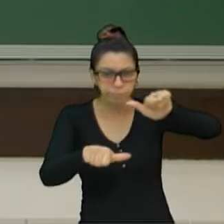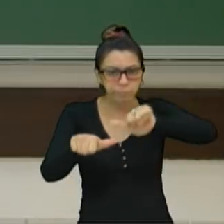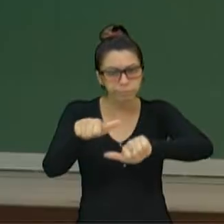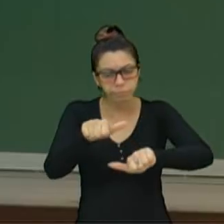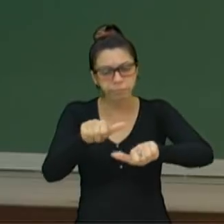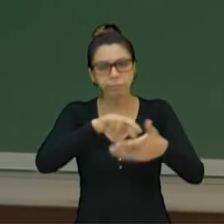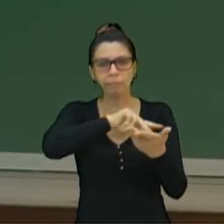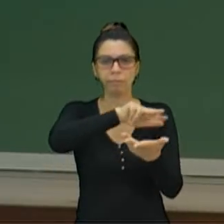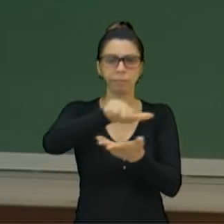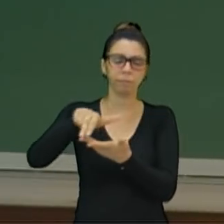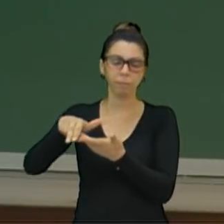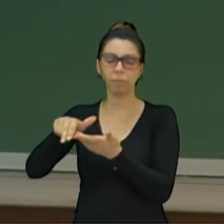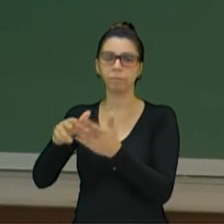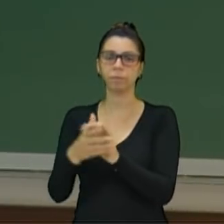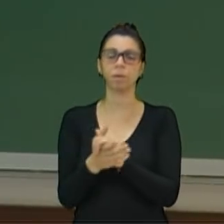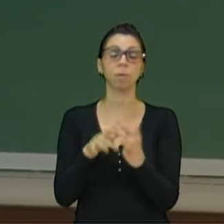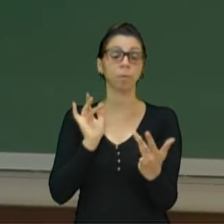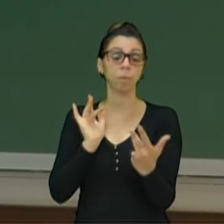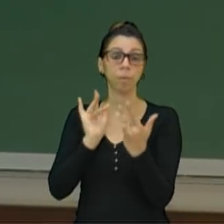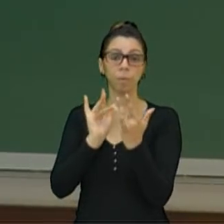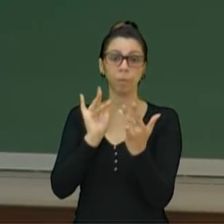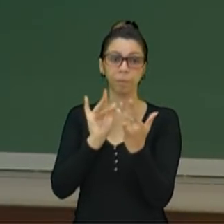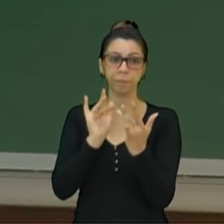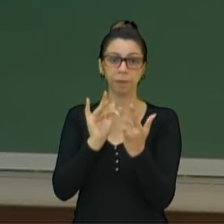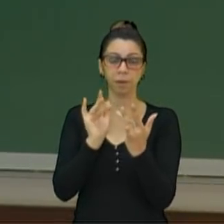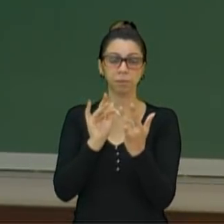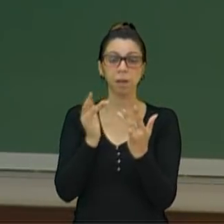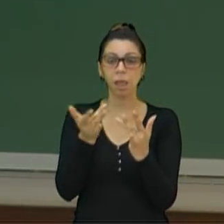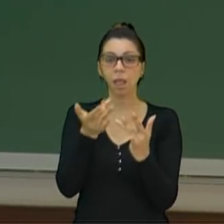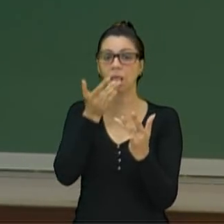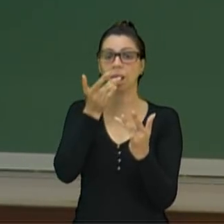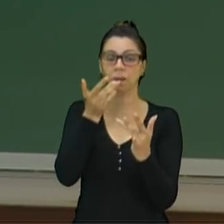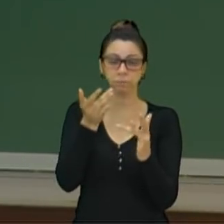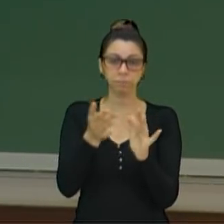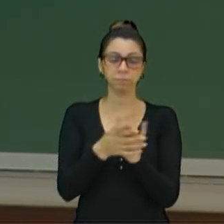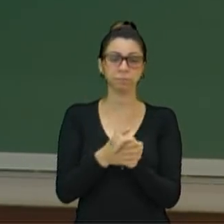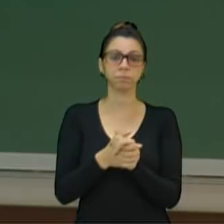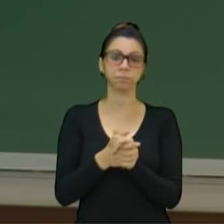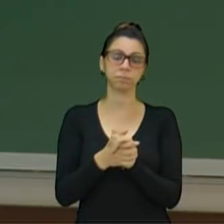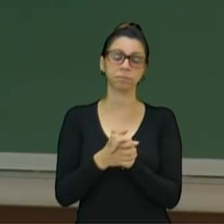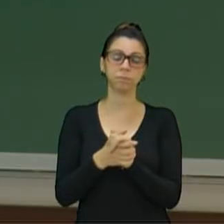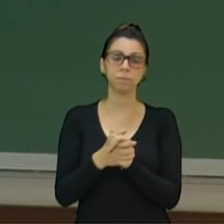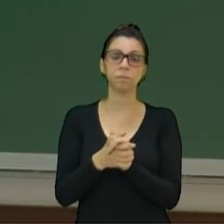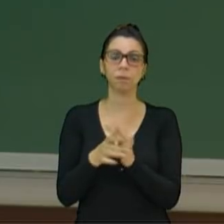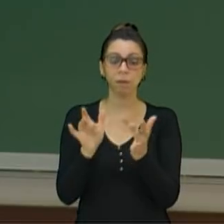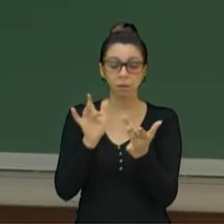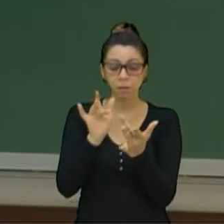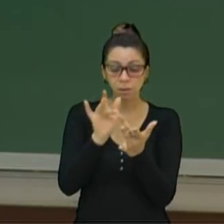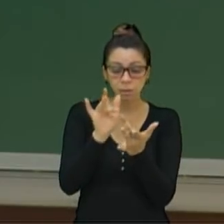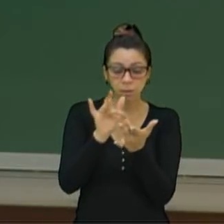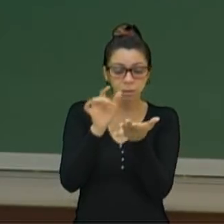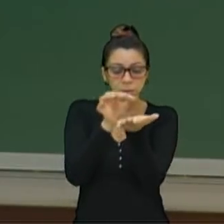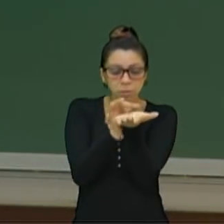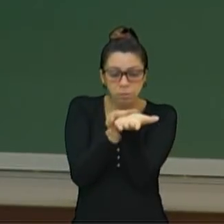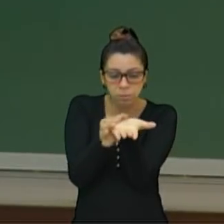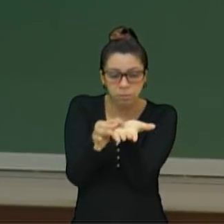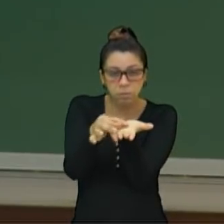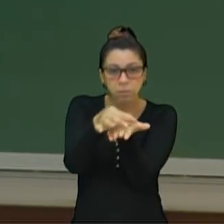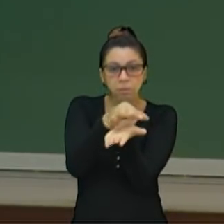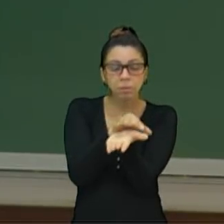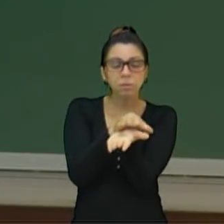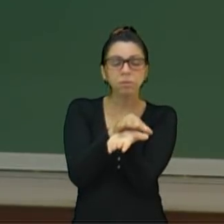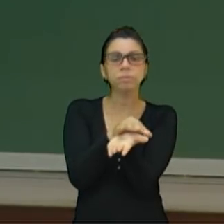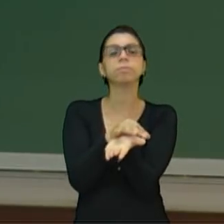químicas, entram em contato, encostam na língua, essas papilas gustativas vão reconhecer